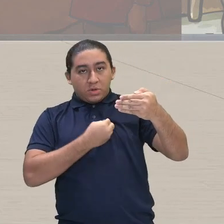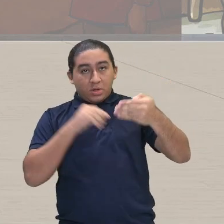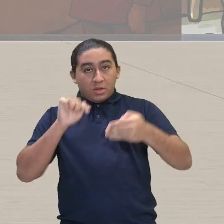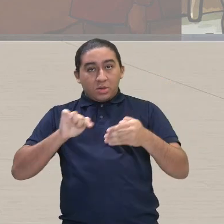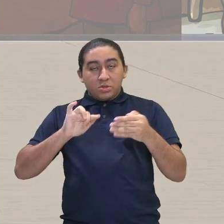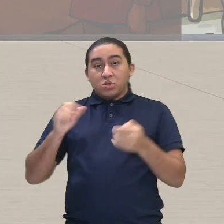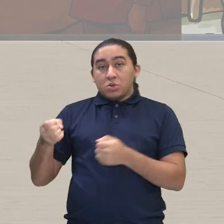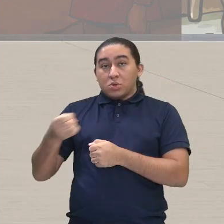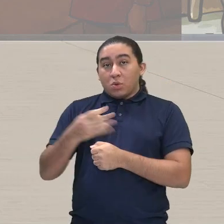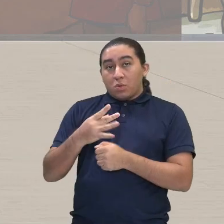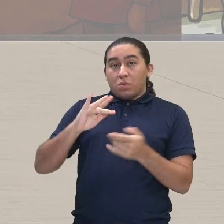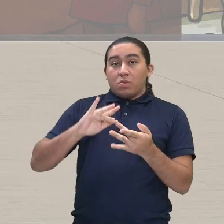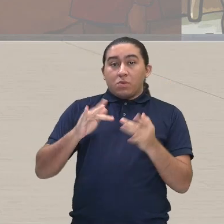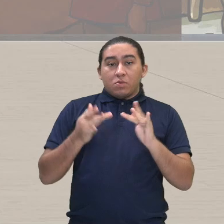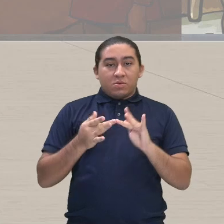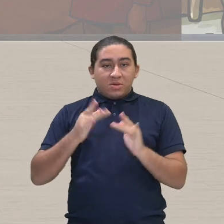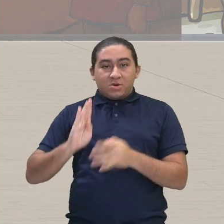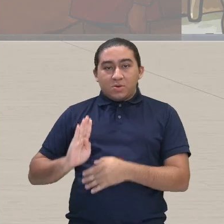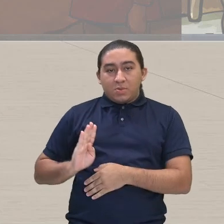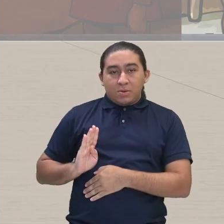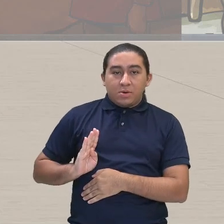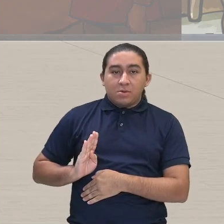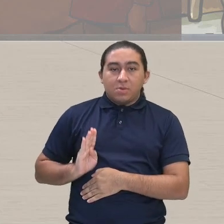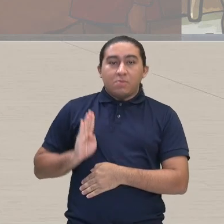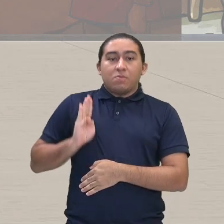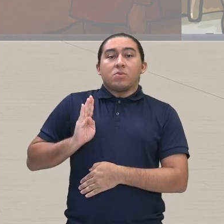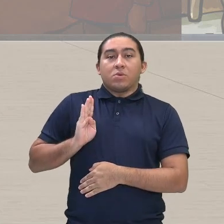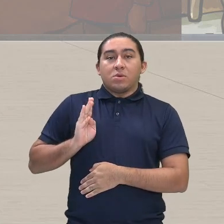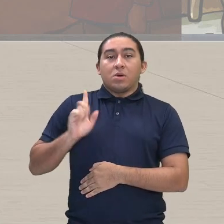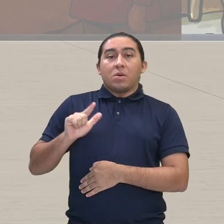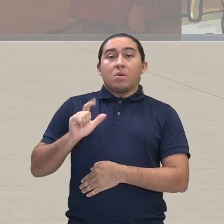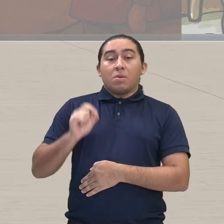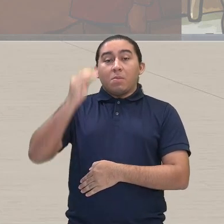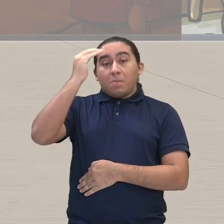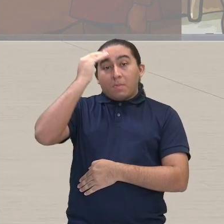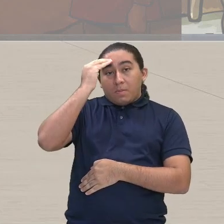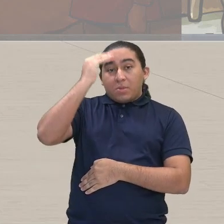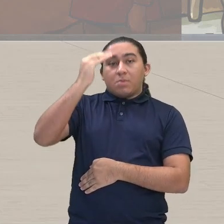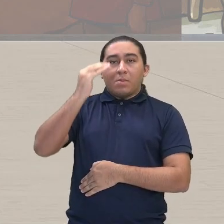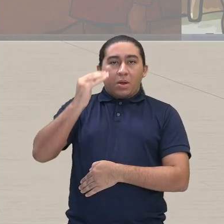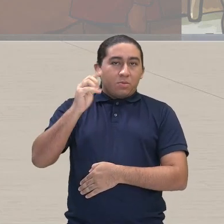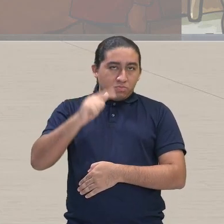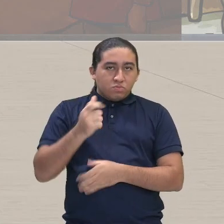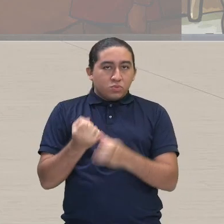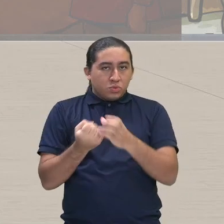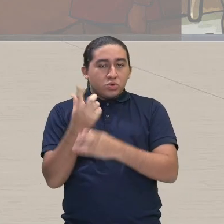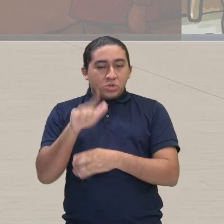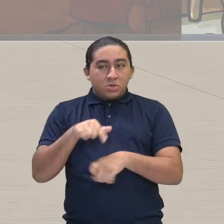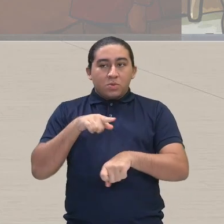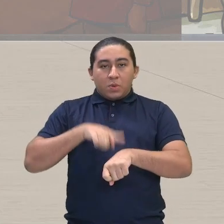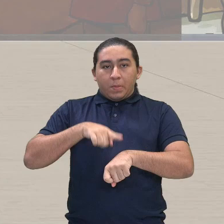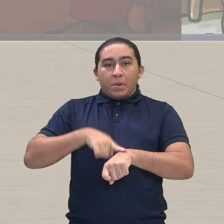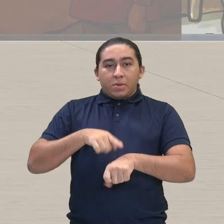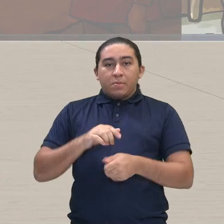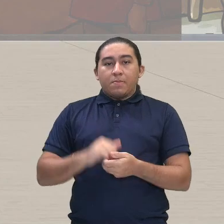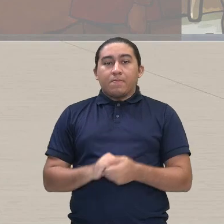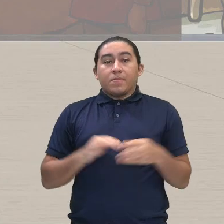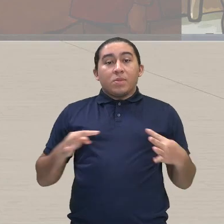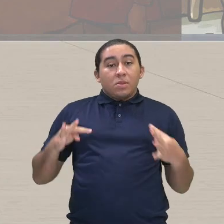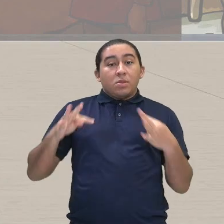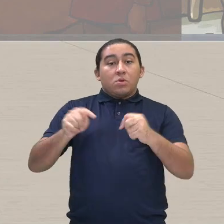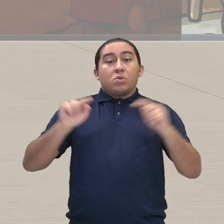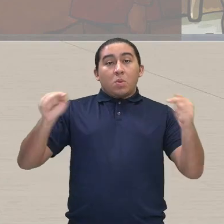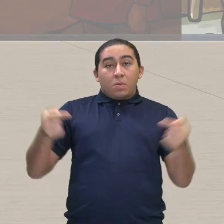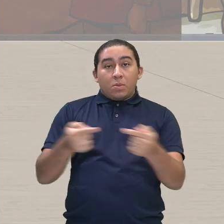o burguês é aquela pessoa que enriqueceu por meio do comércio, principalmente nesse momento. Ok? Então vamos lá. Tudo isso vai culminar